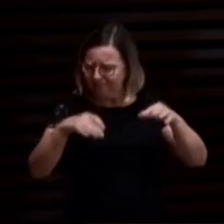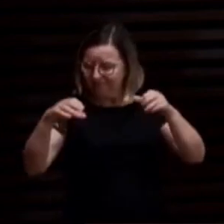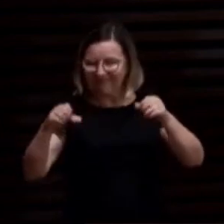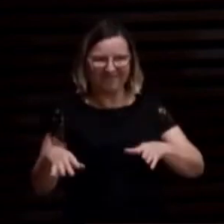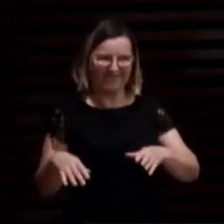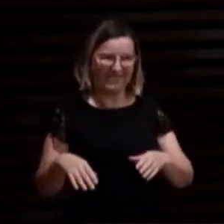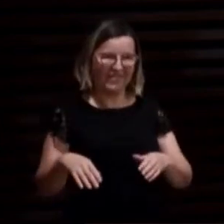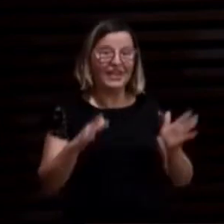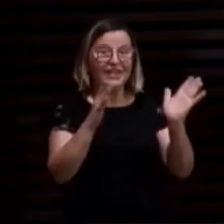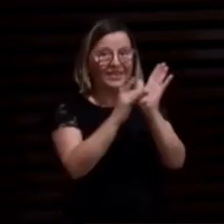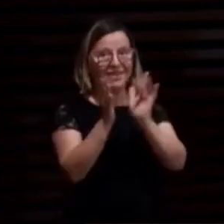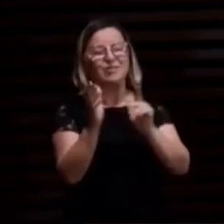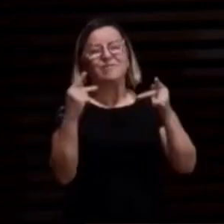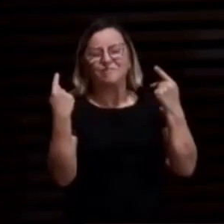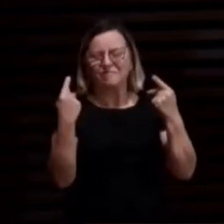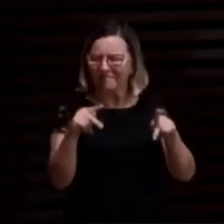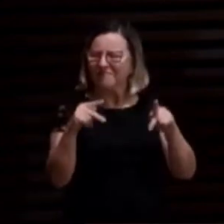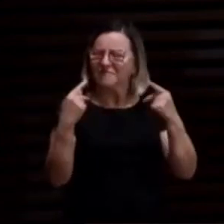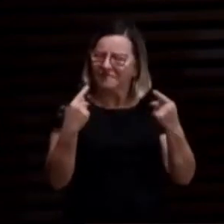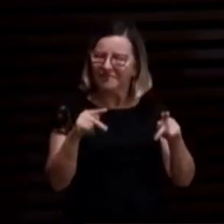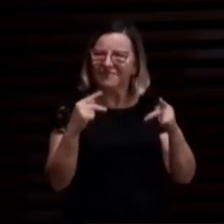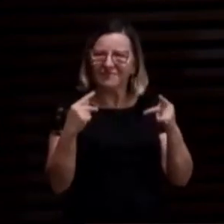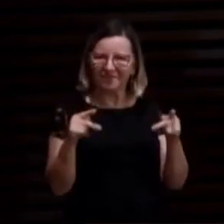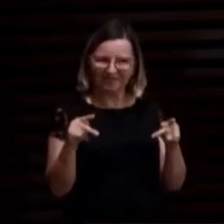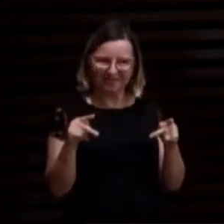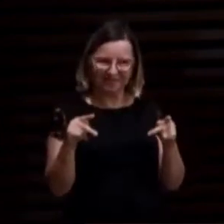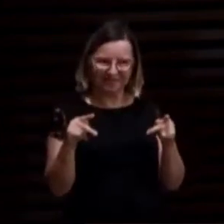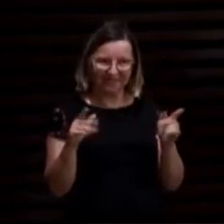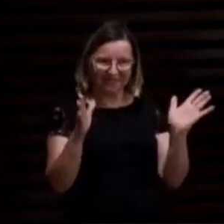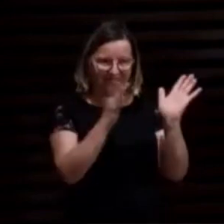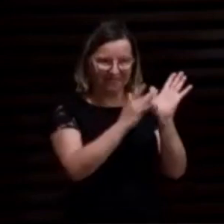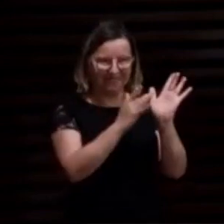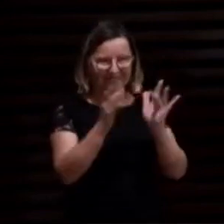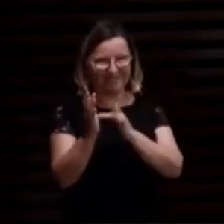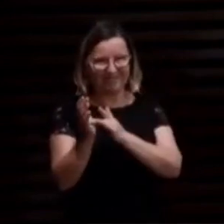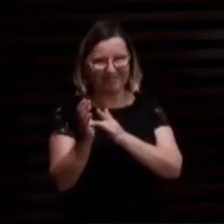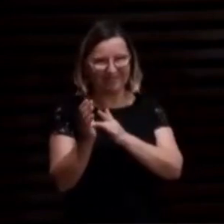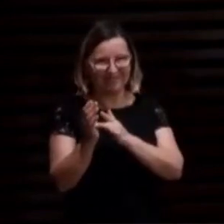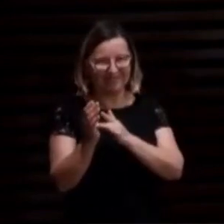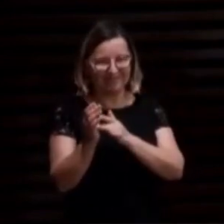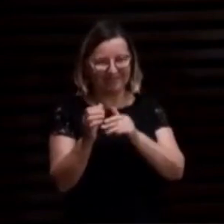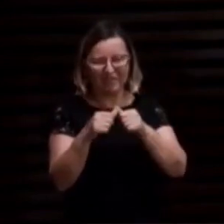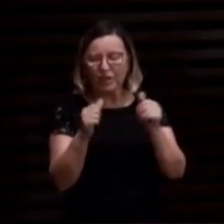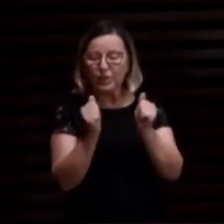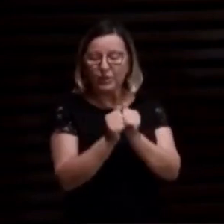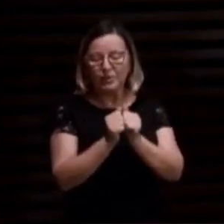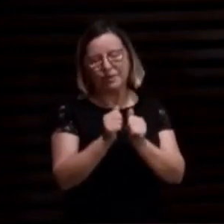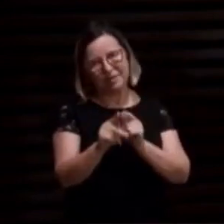Jesus pregou muitas vezes, Jesus esteve com